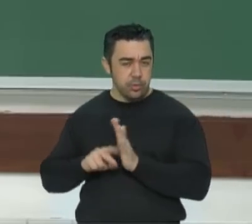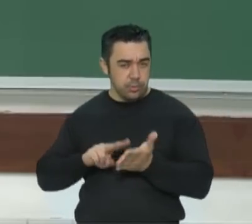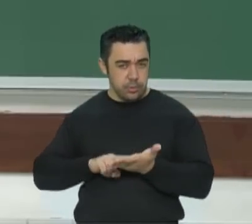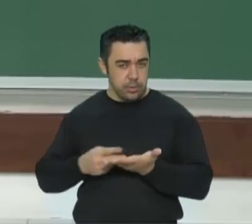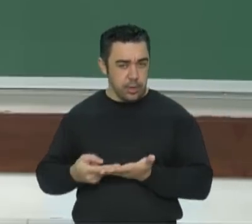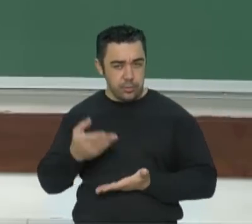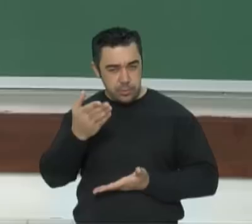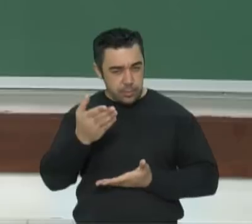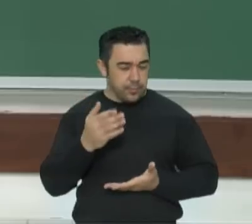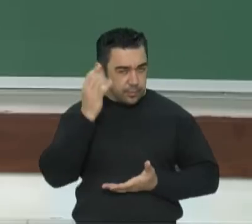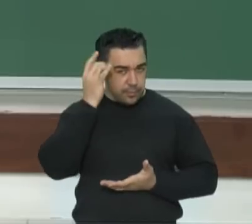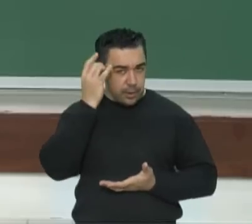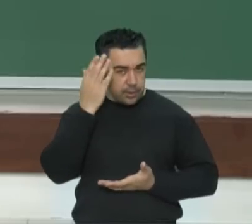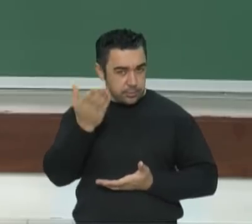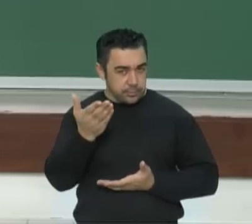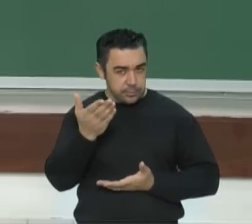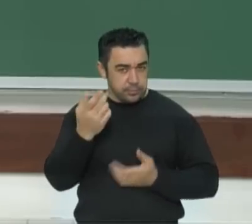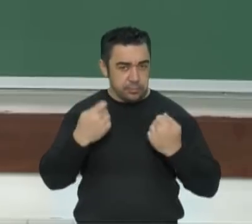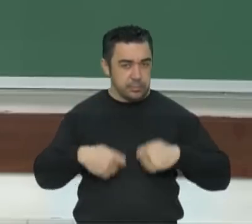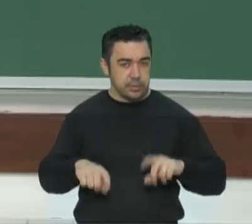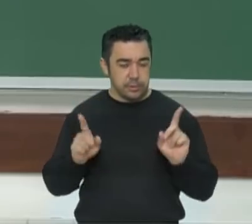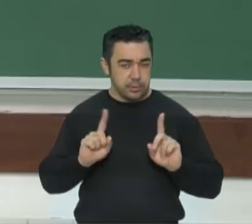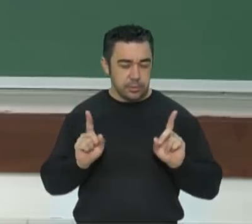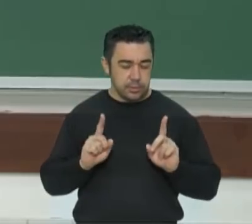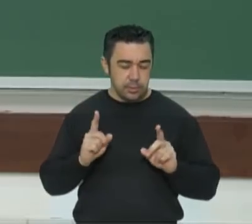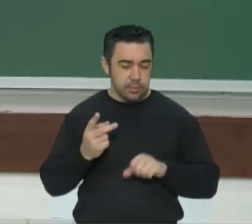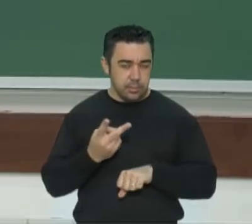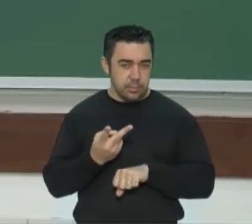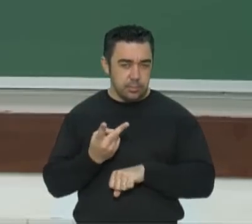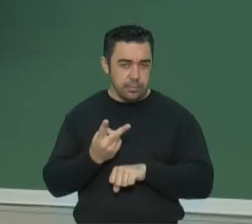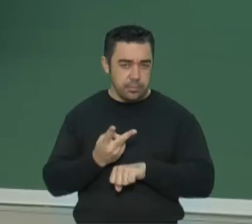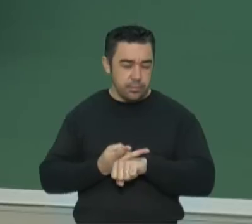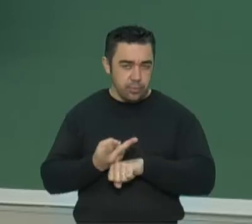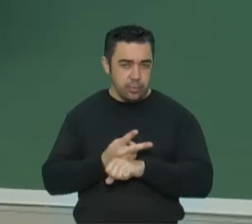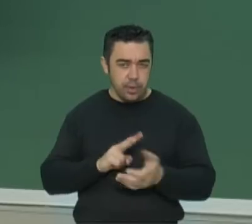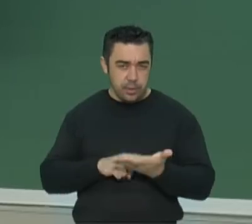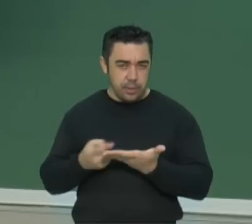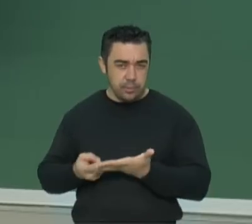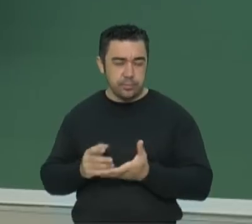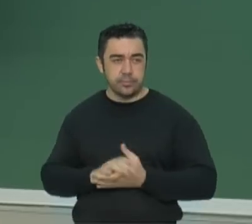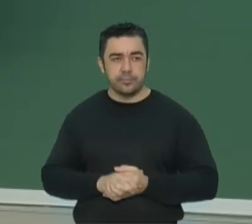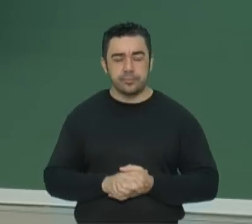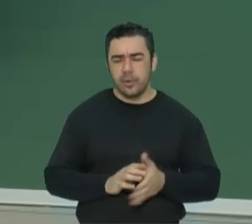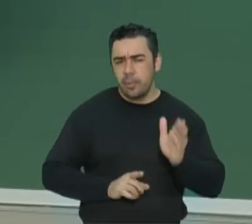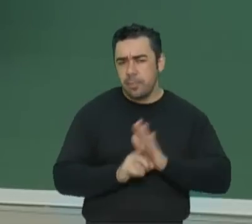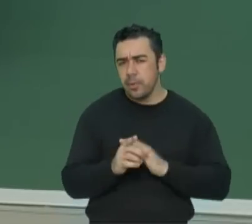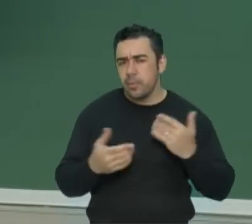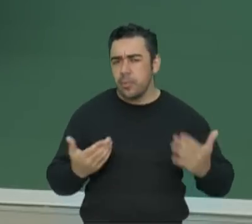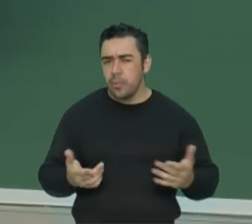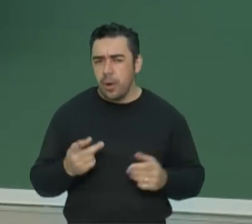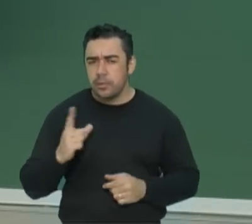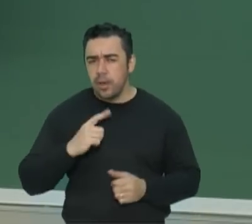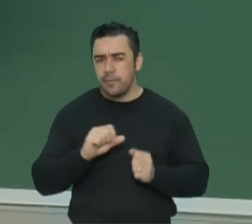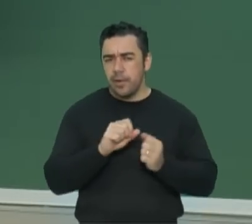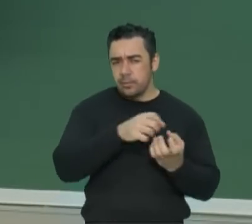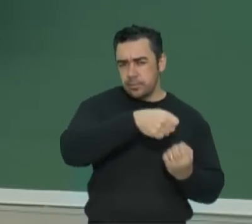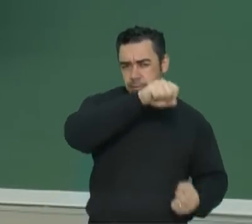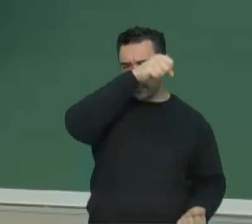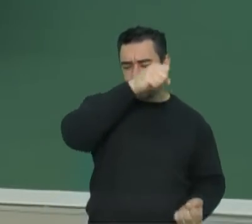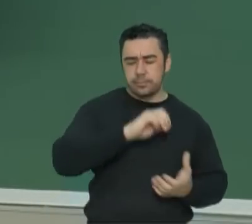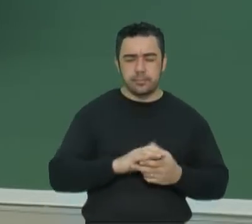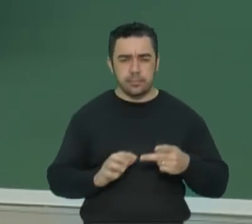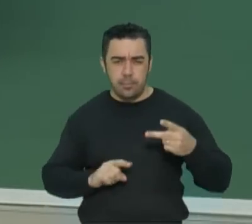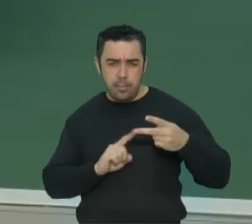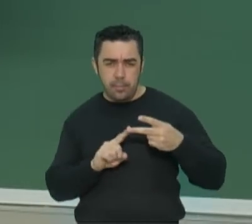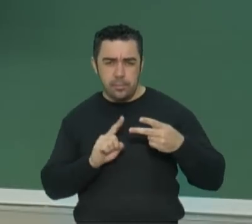para você para ficar fácil, não precisa correr para achar a tradução. Então, A, que lado da guerra produziu esse cartaz?